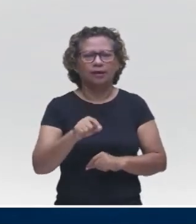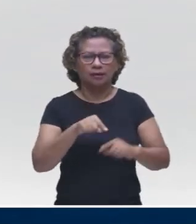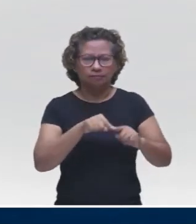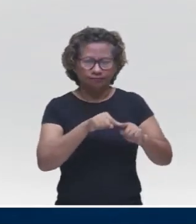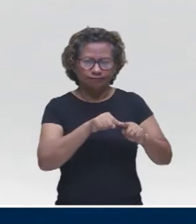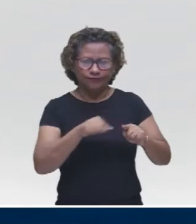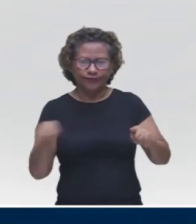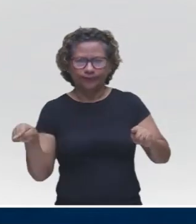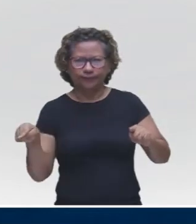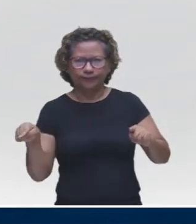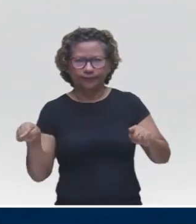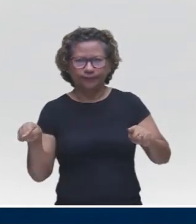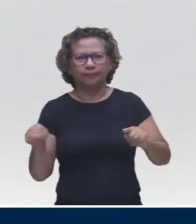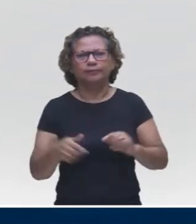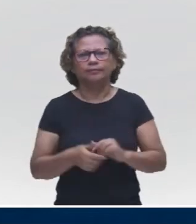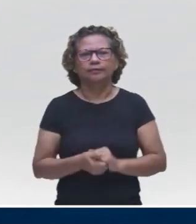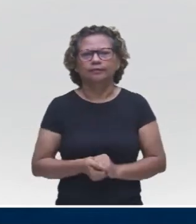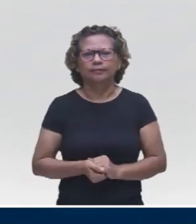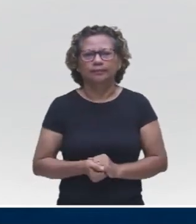Então,